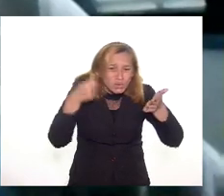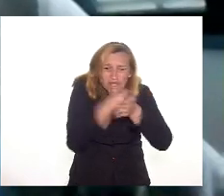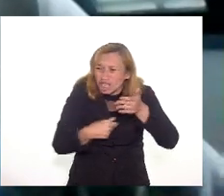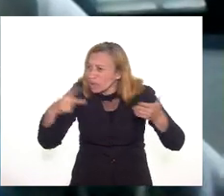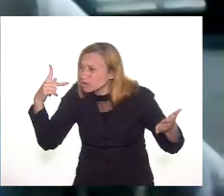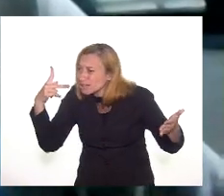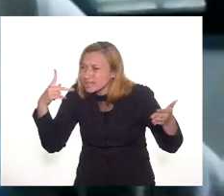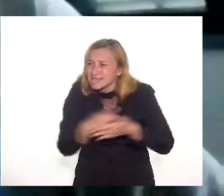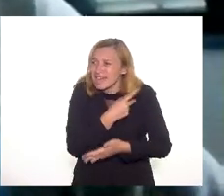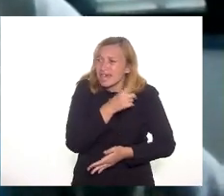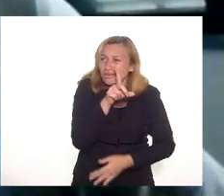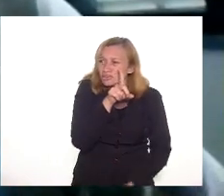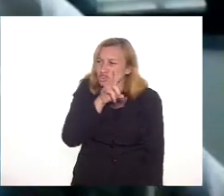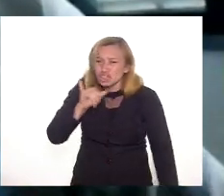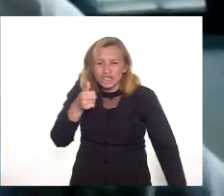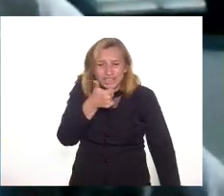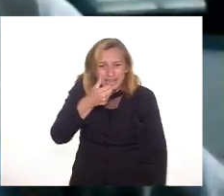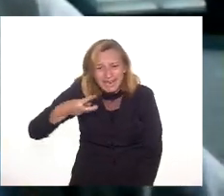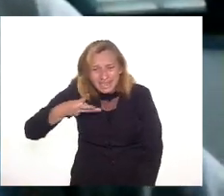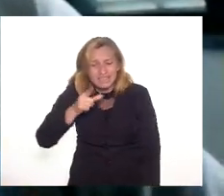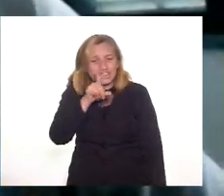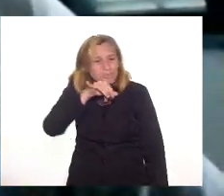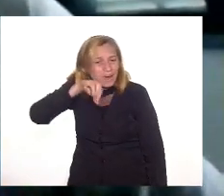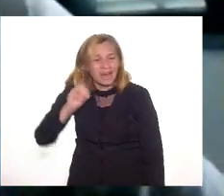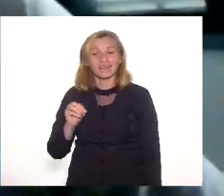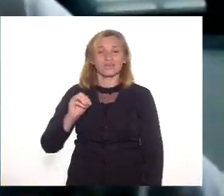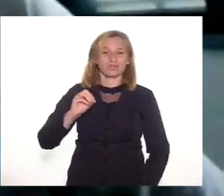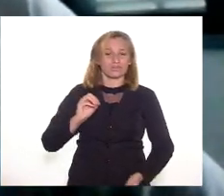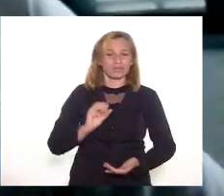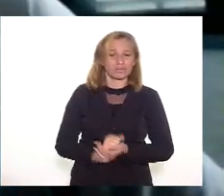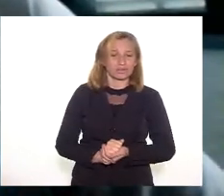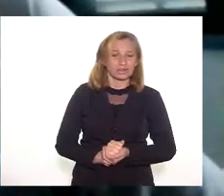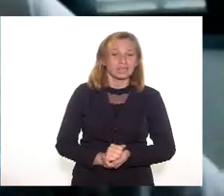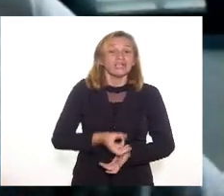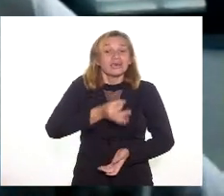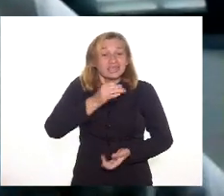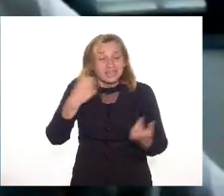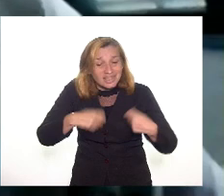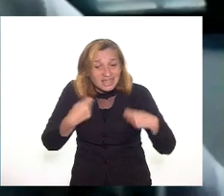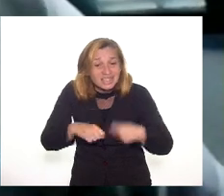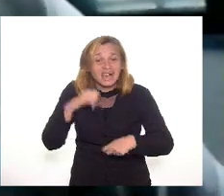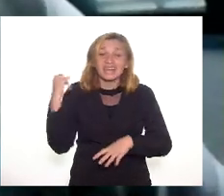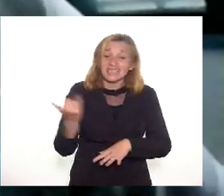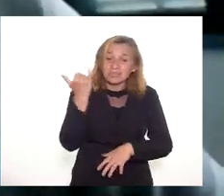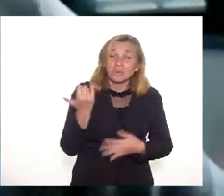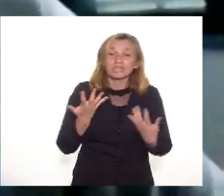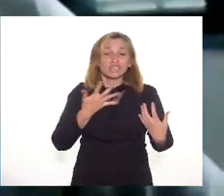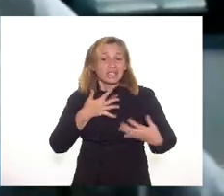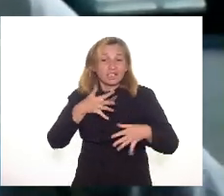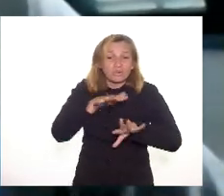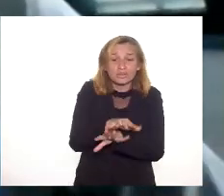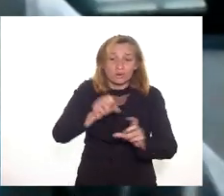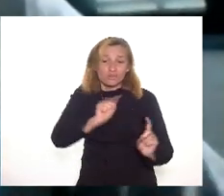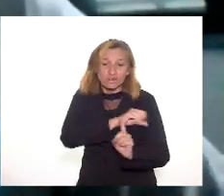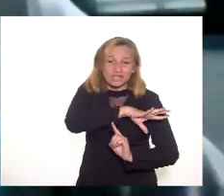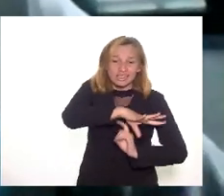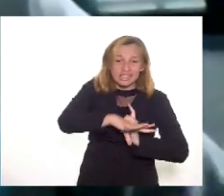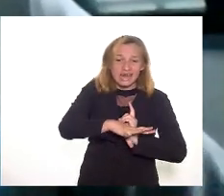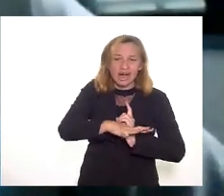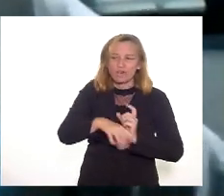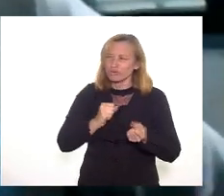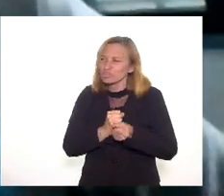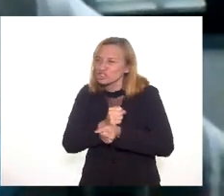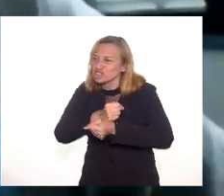ao 13 de maio acrescento que várias outras são necessárias porque a inclusão social dos